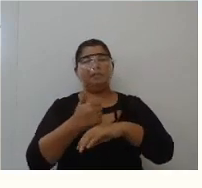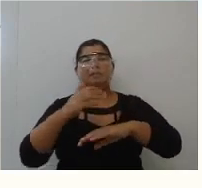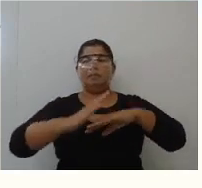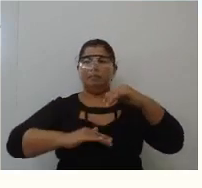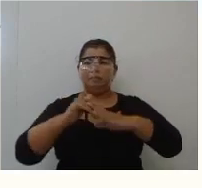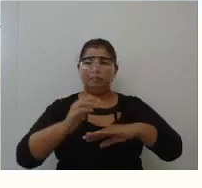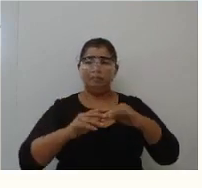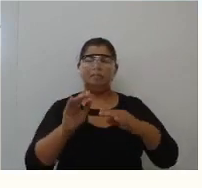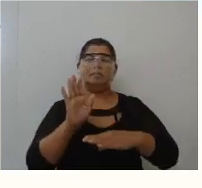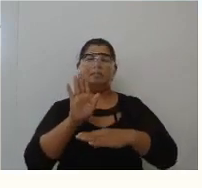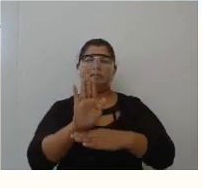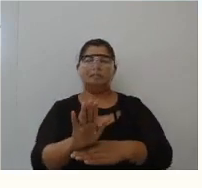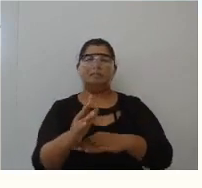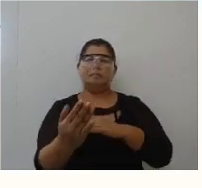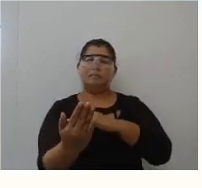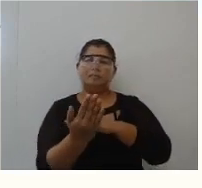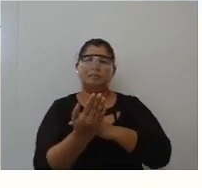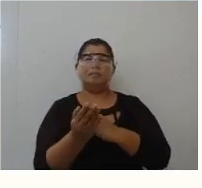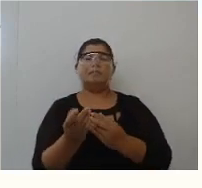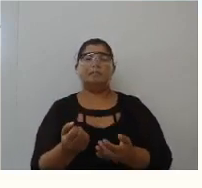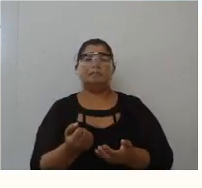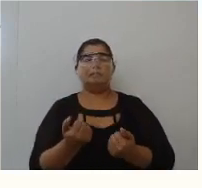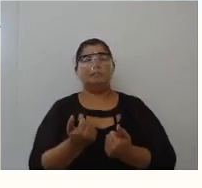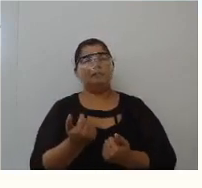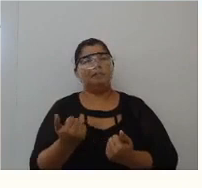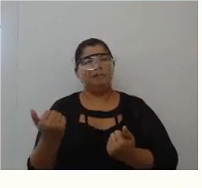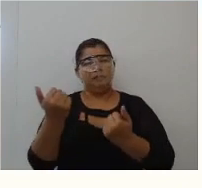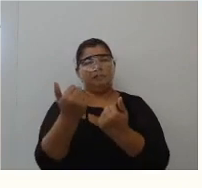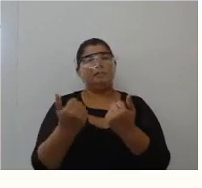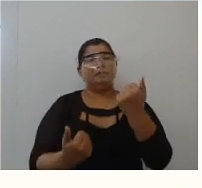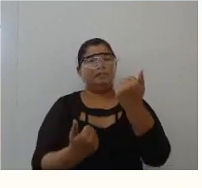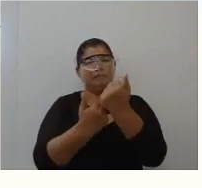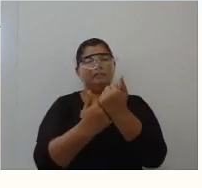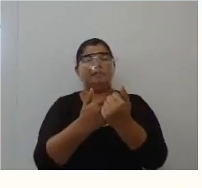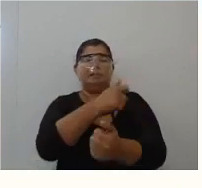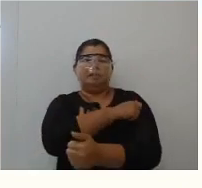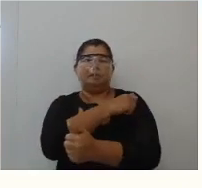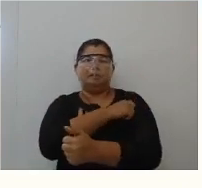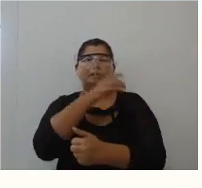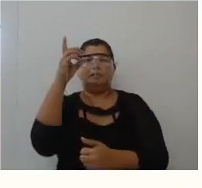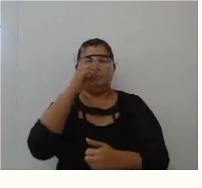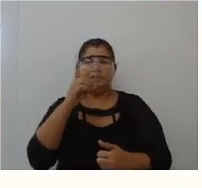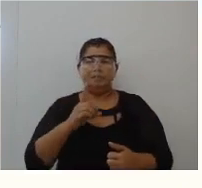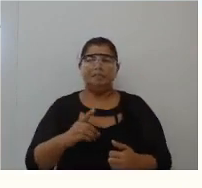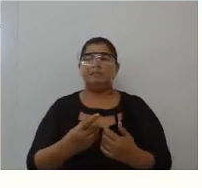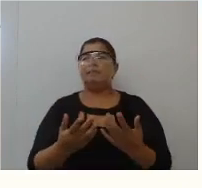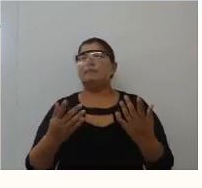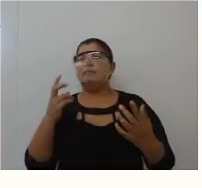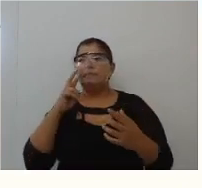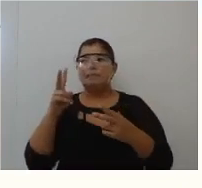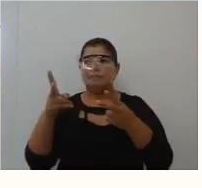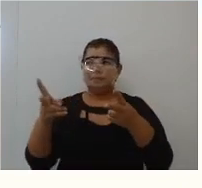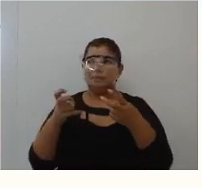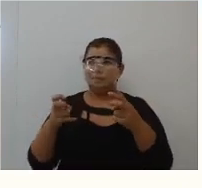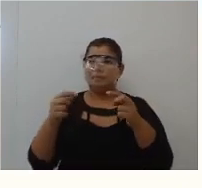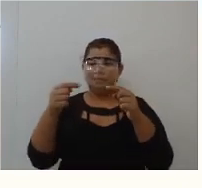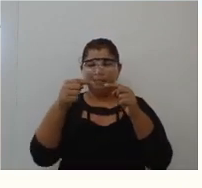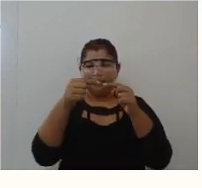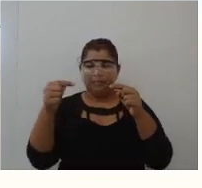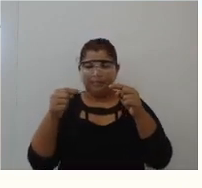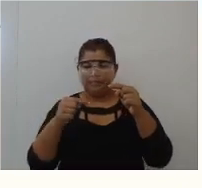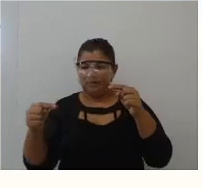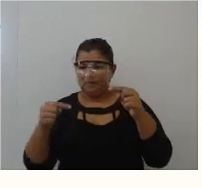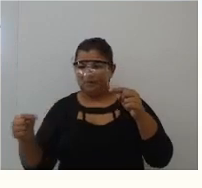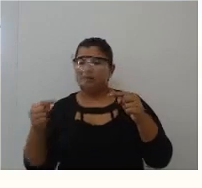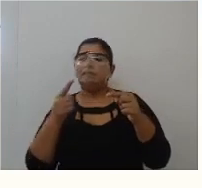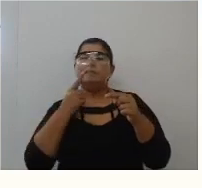dar o devido suporte a alunos com qualquer tipo de deficiência. Mais uma vez, o para quê. Percebam que eu grifei de propósito, gente, para